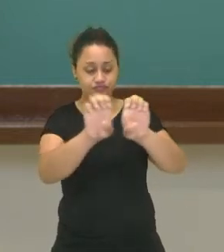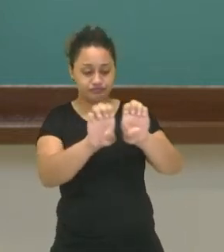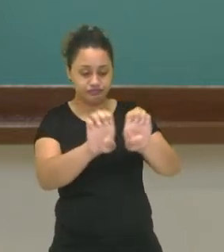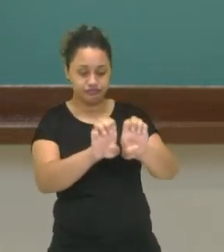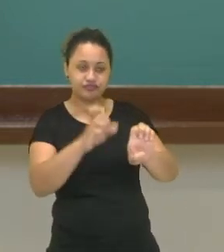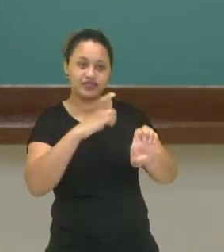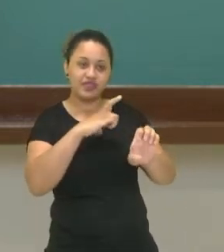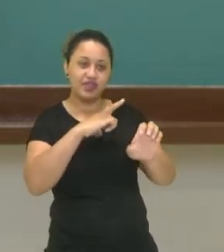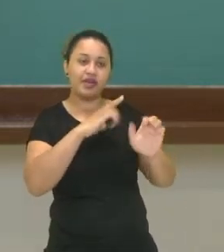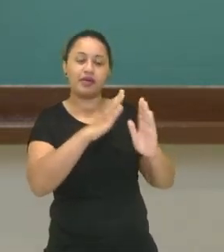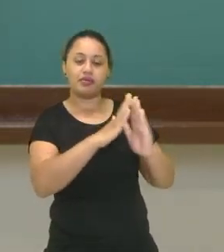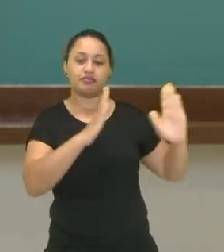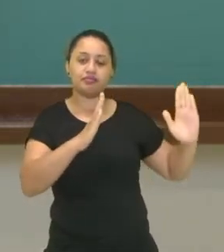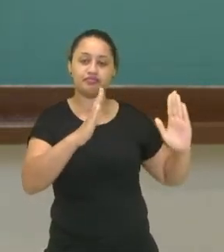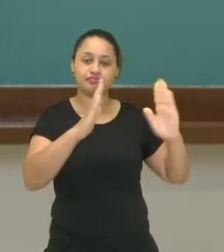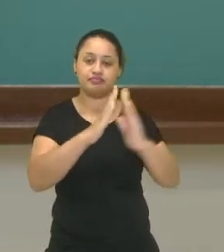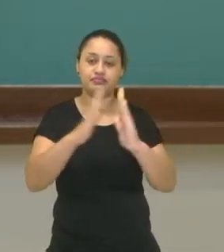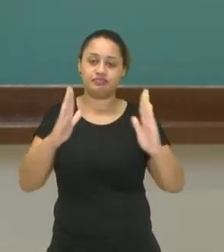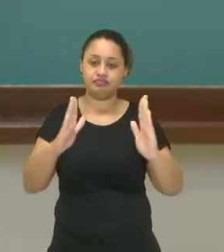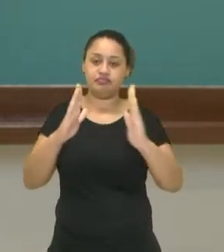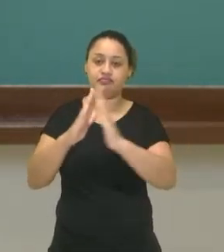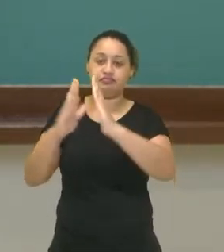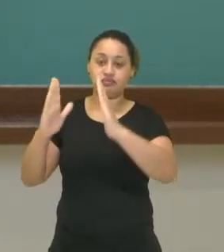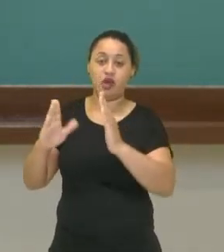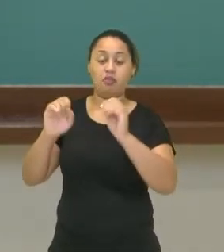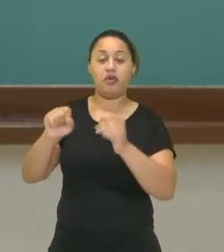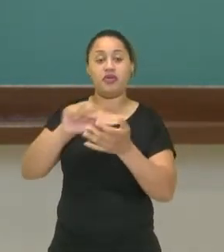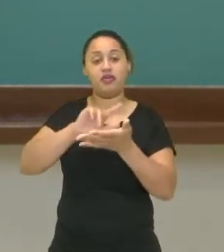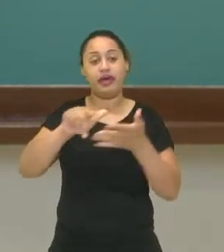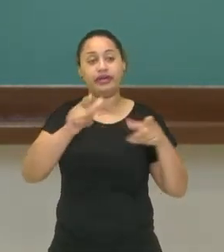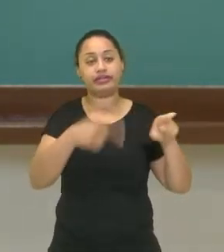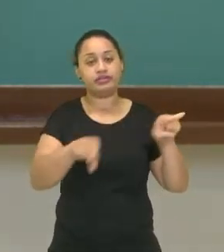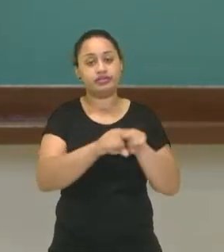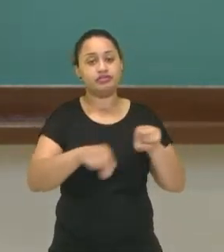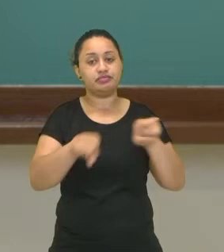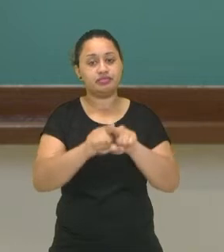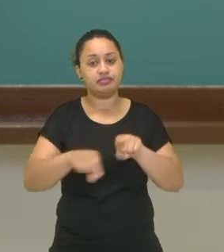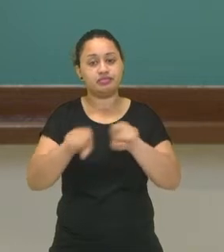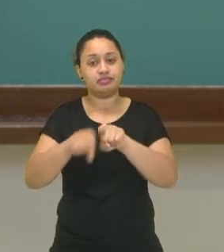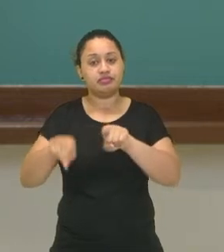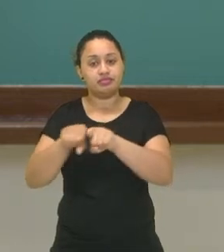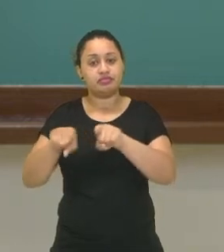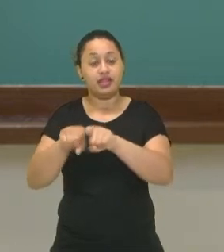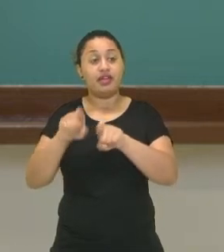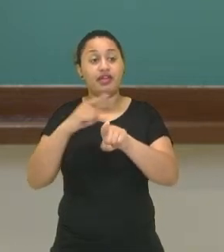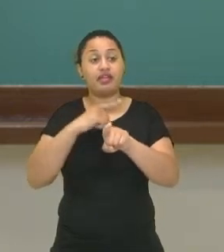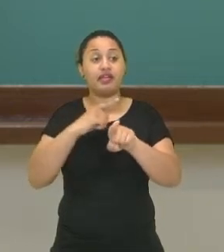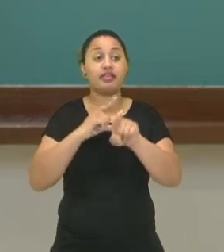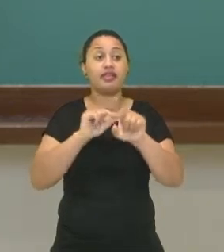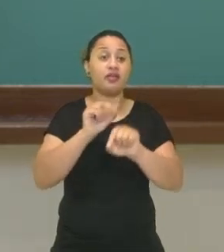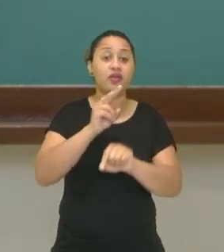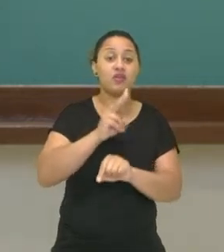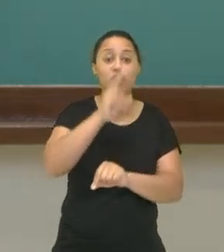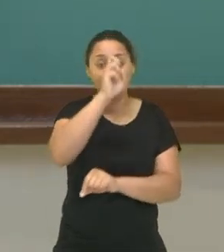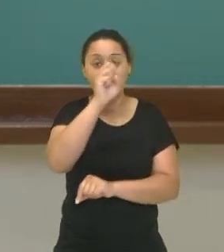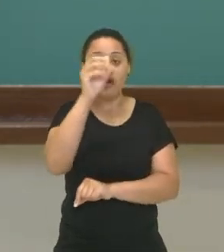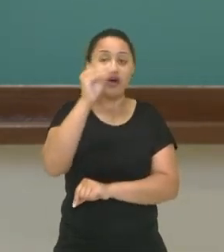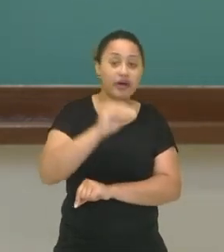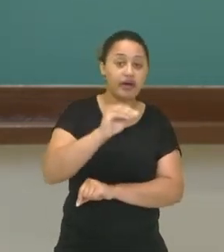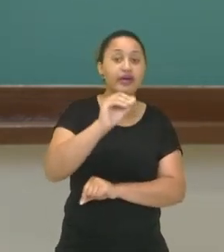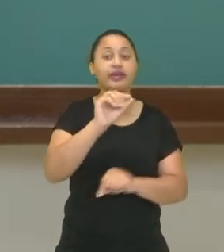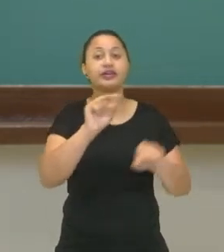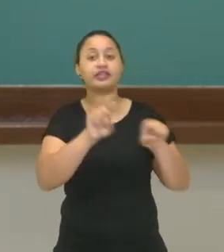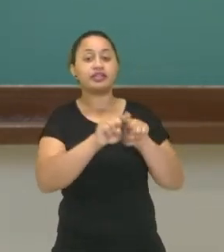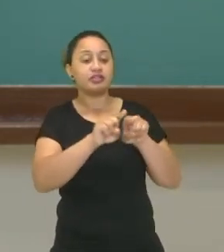em séries. E ela pode ter várias repetições e ela tem uma intensidade e ela tem uma